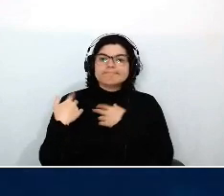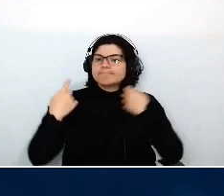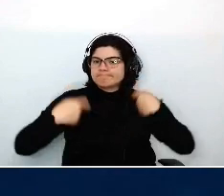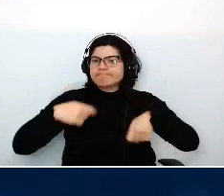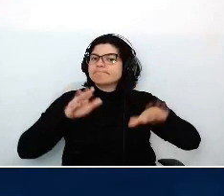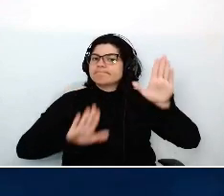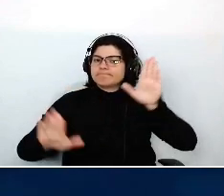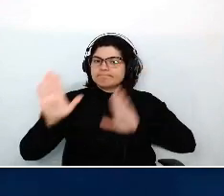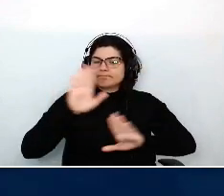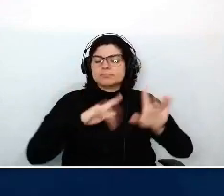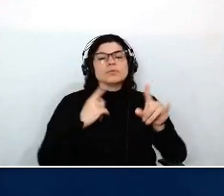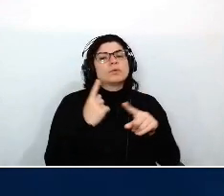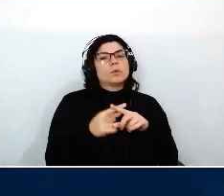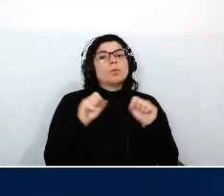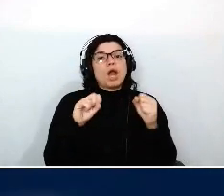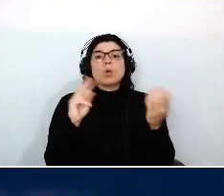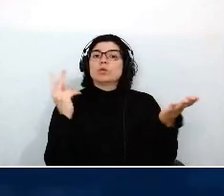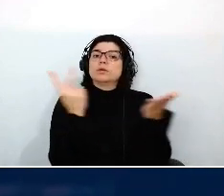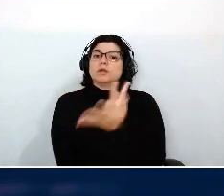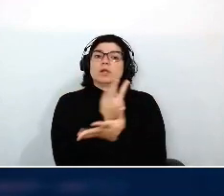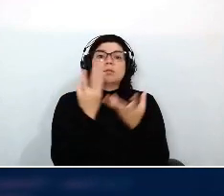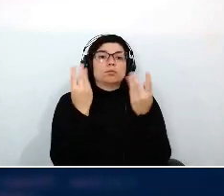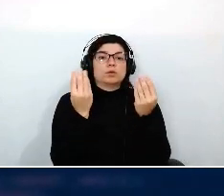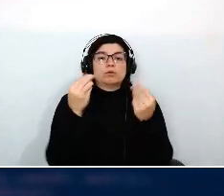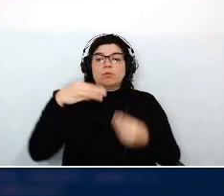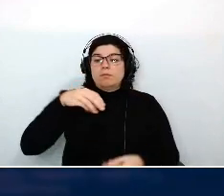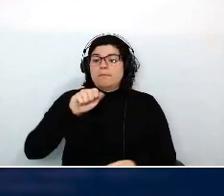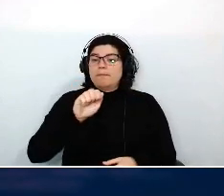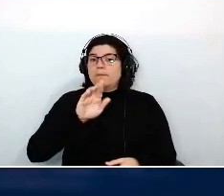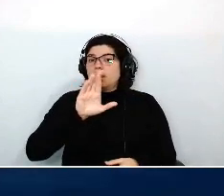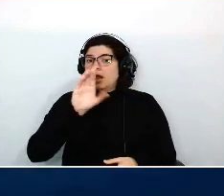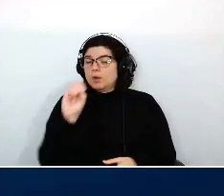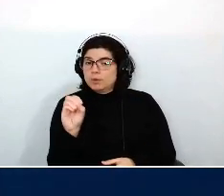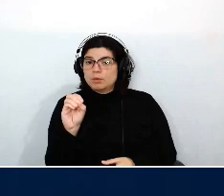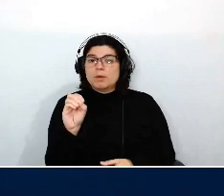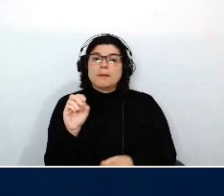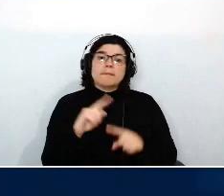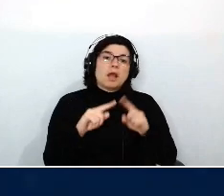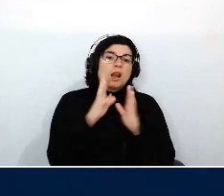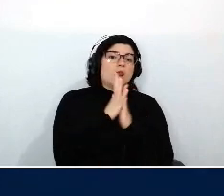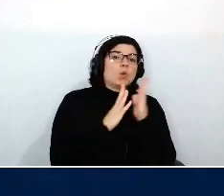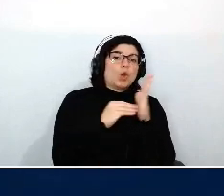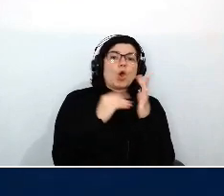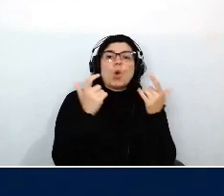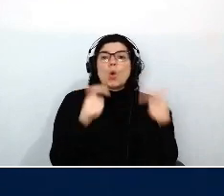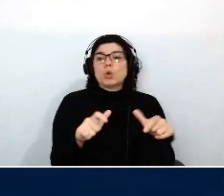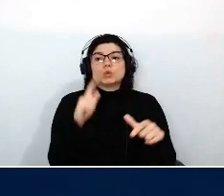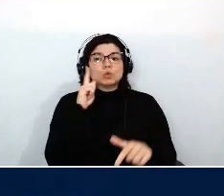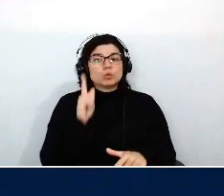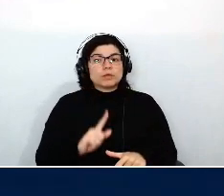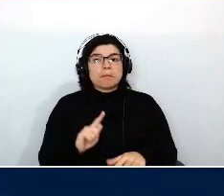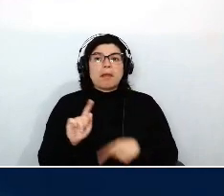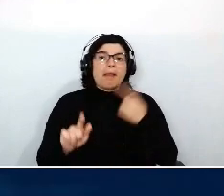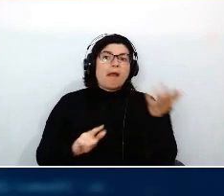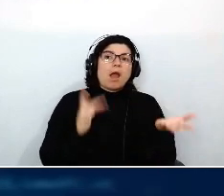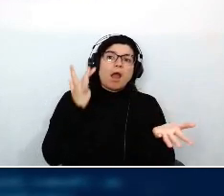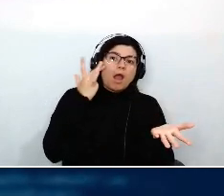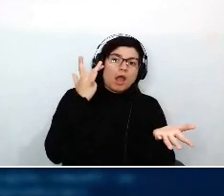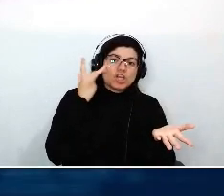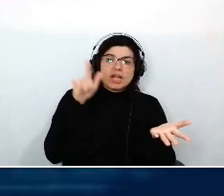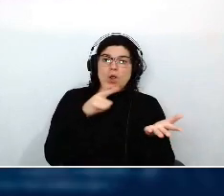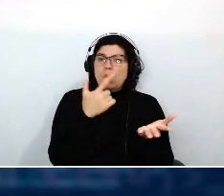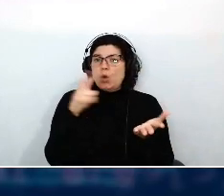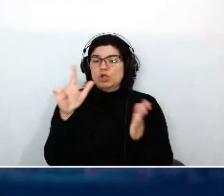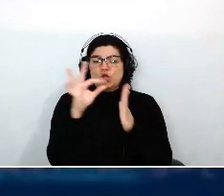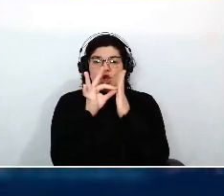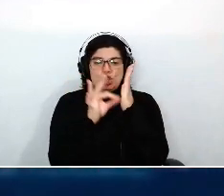porque pode acontecer de você ter um monte de macro e você nem saber se é a sintaxe da linguagem, de onde está vindo esse macro, aí você acha que você vai escrever outro código